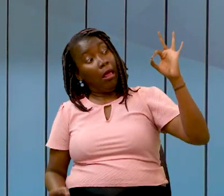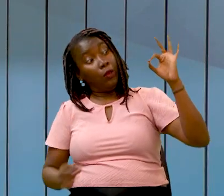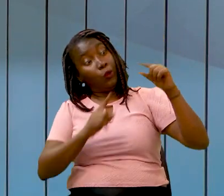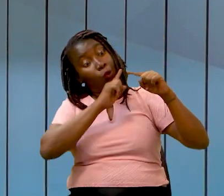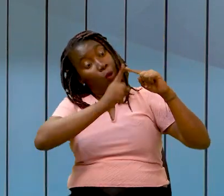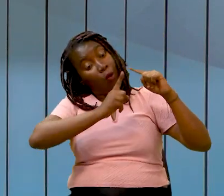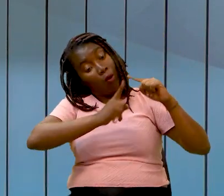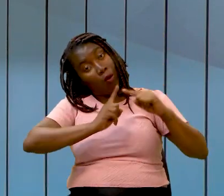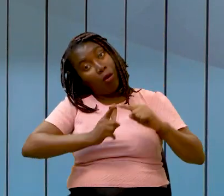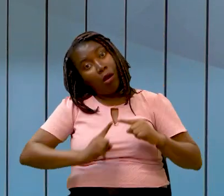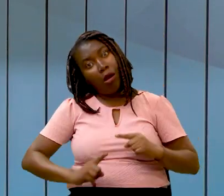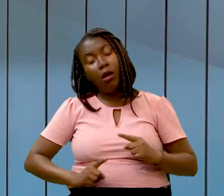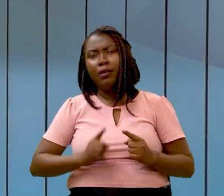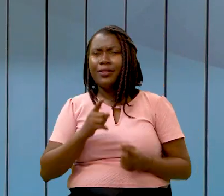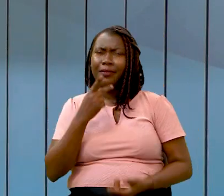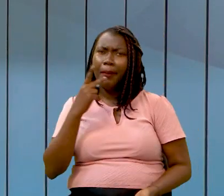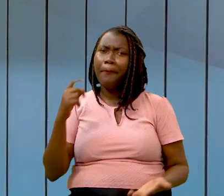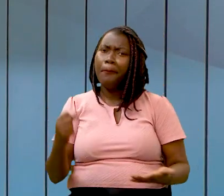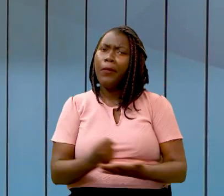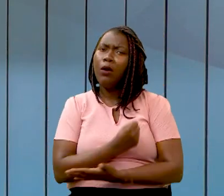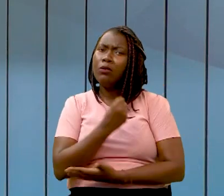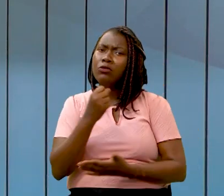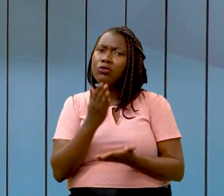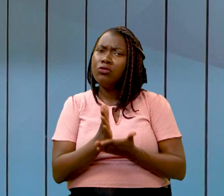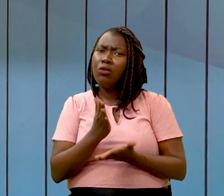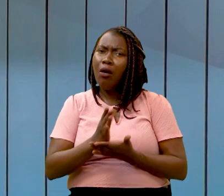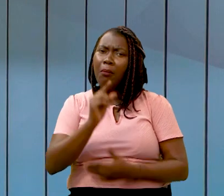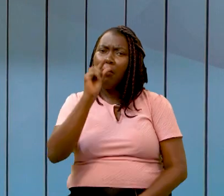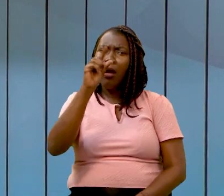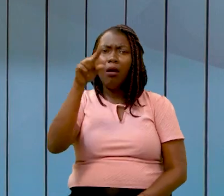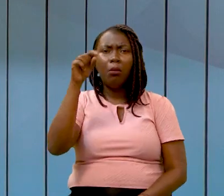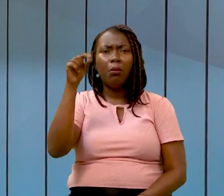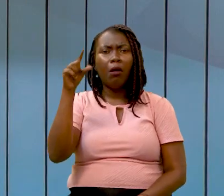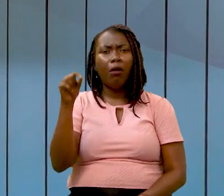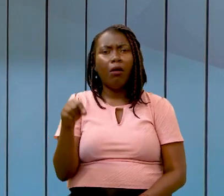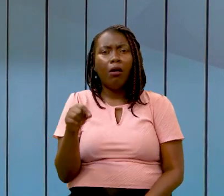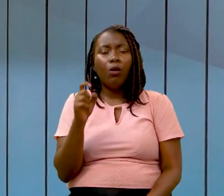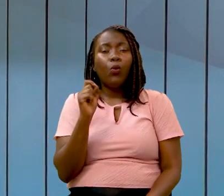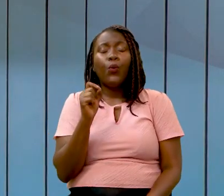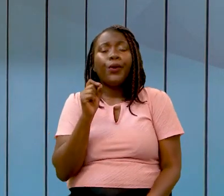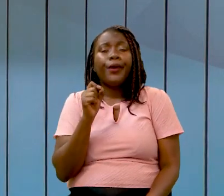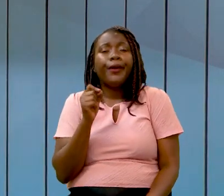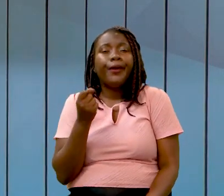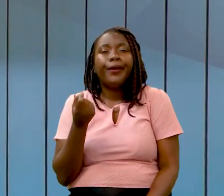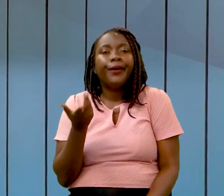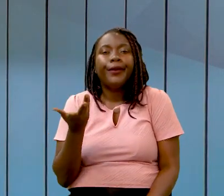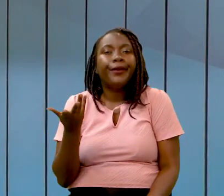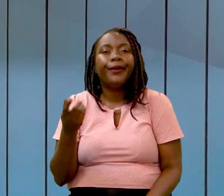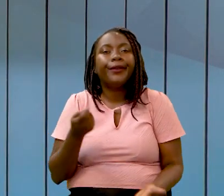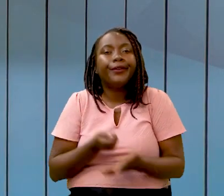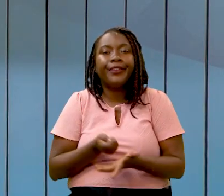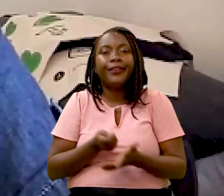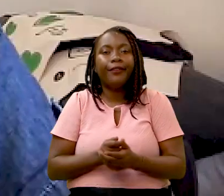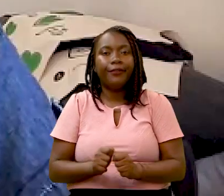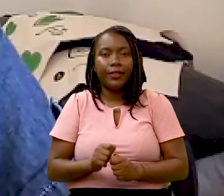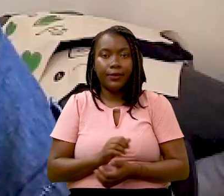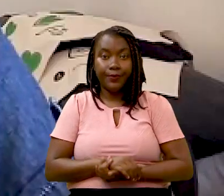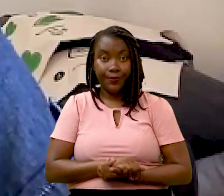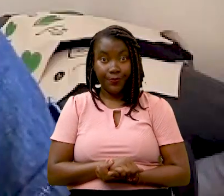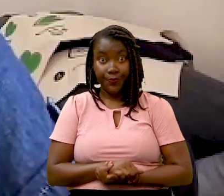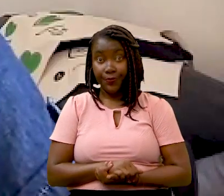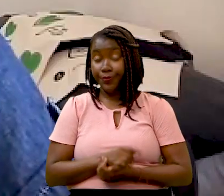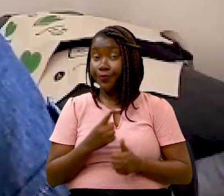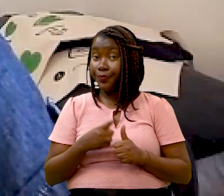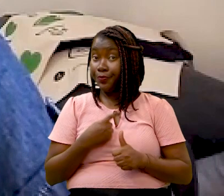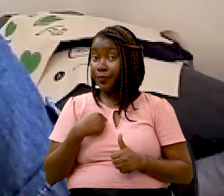pode comer. Então você fala, poxa, sobram poucas opções. O que que elas devem fazer? Primeiro,